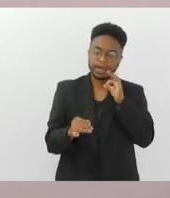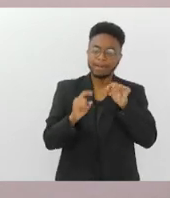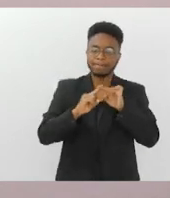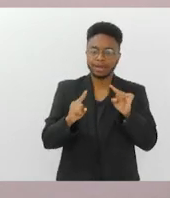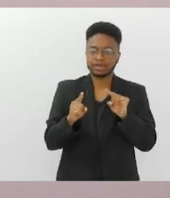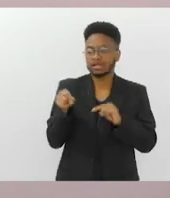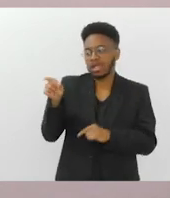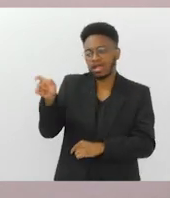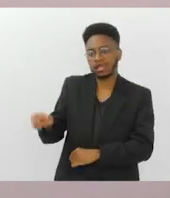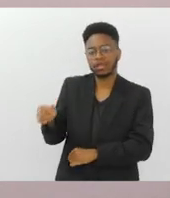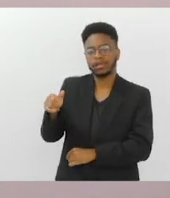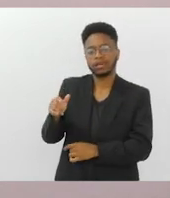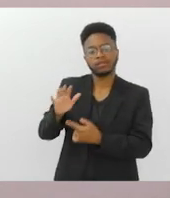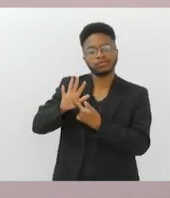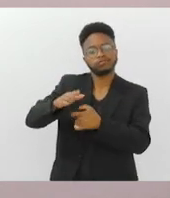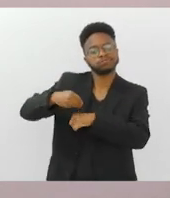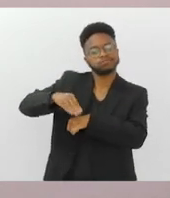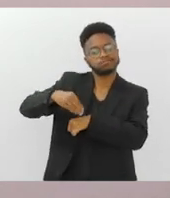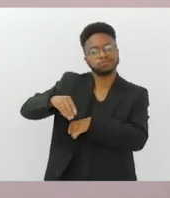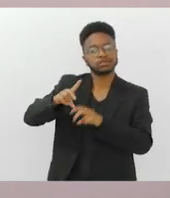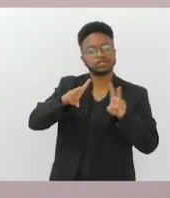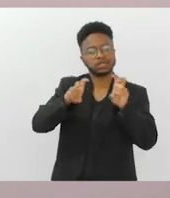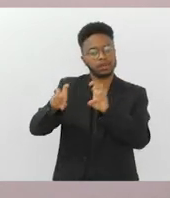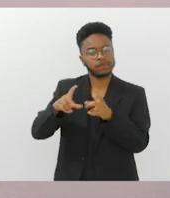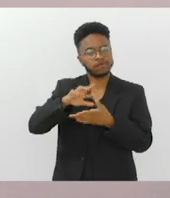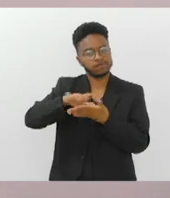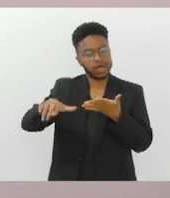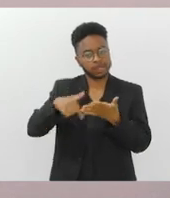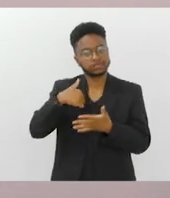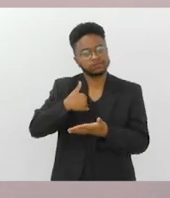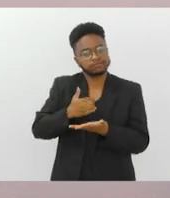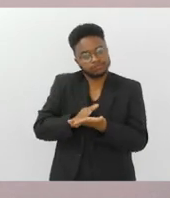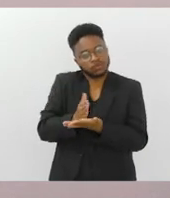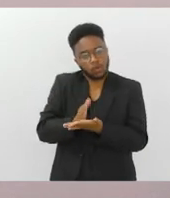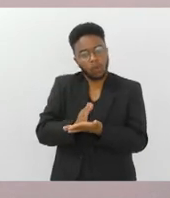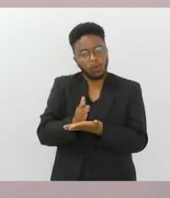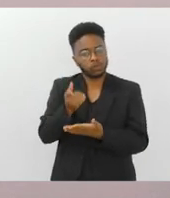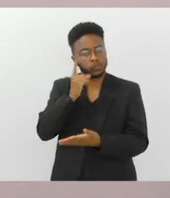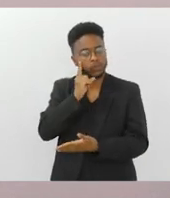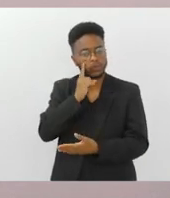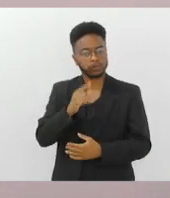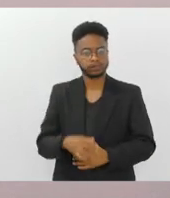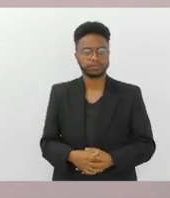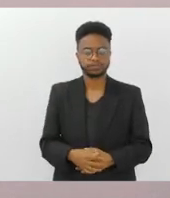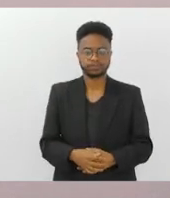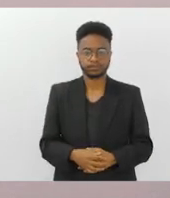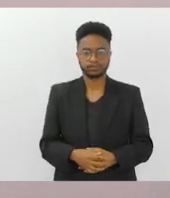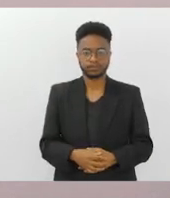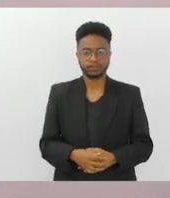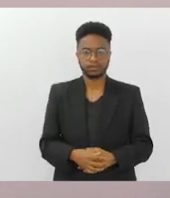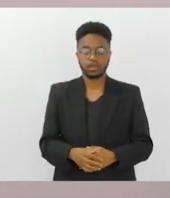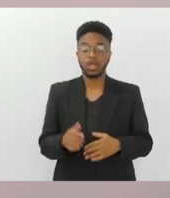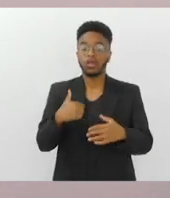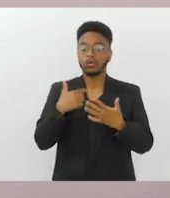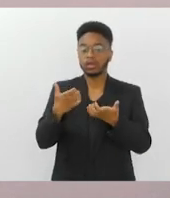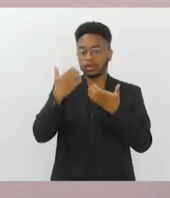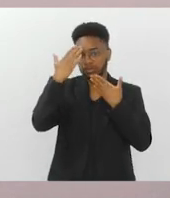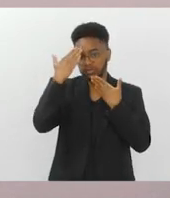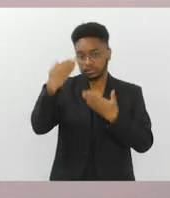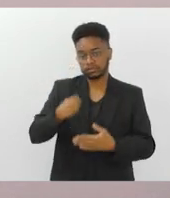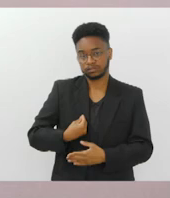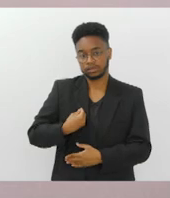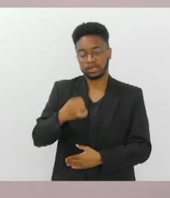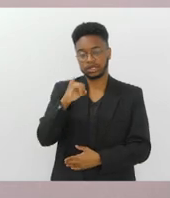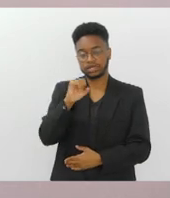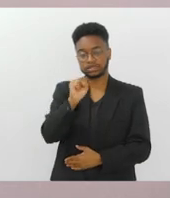Lúcia trouxe várias reflexões que mexem com a gente cotidianamente. Mas queria aqui agradecer a presença da Isabel